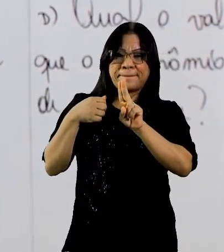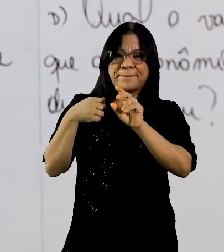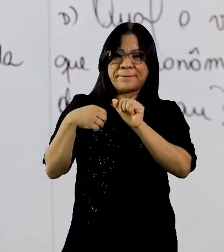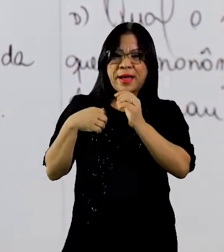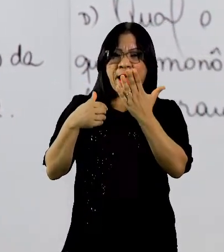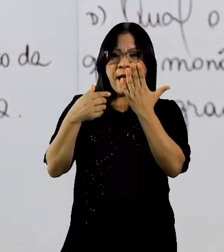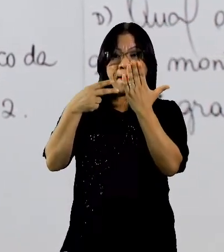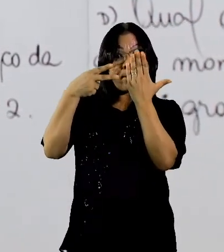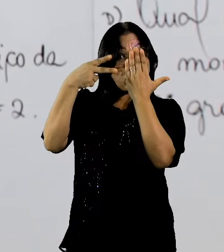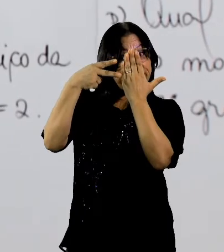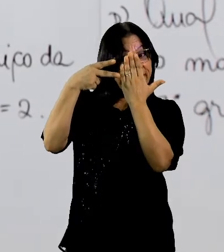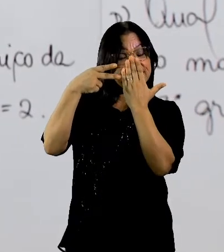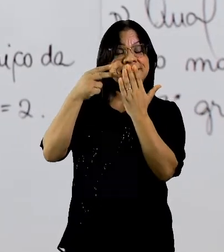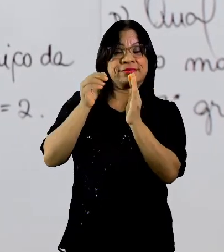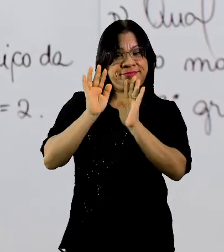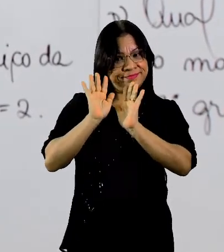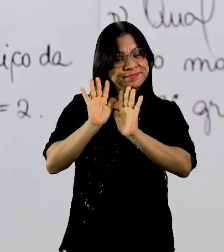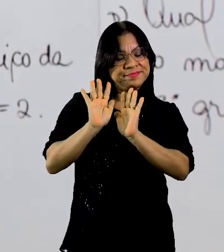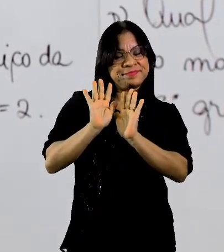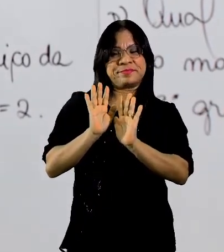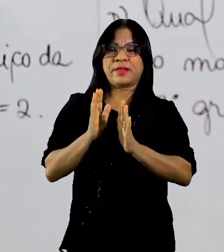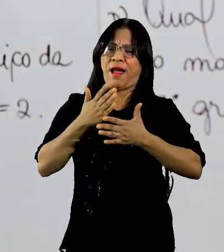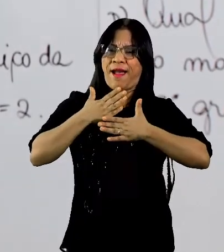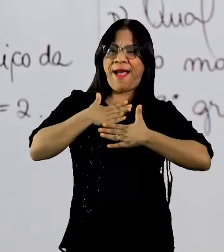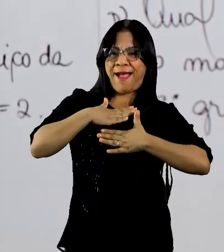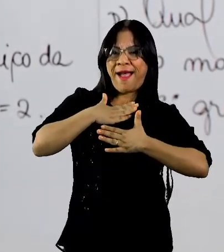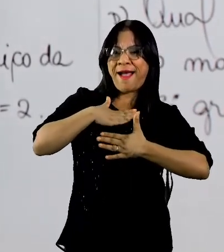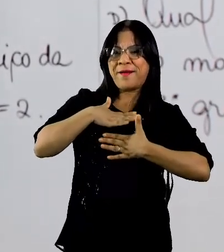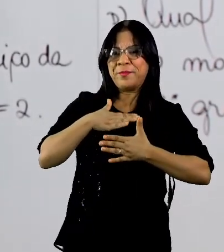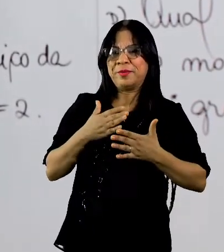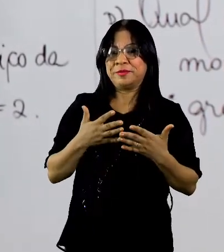16. Tranquilo até aí, né? Então, eu tenho agora